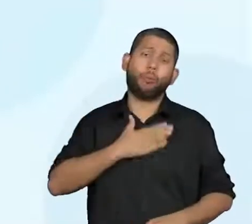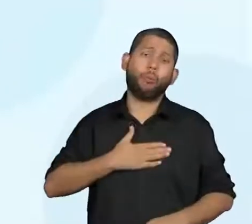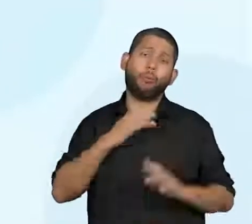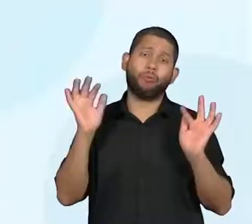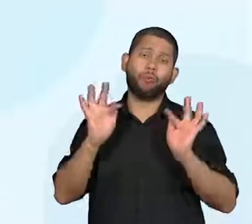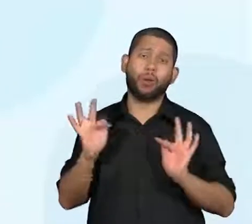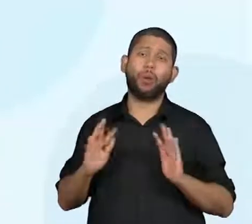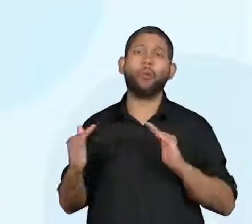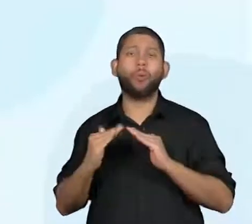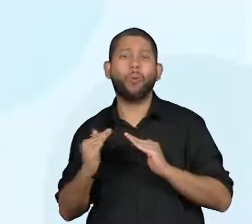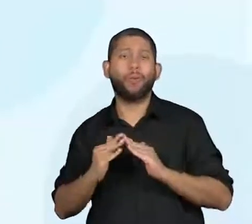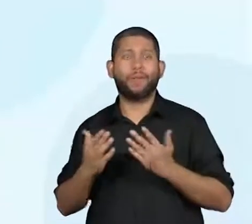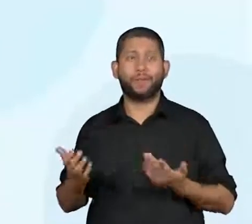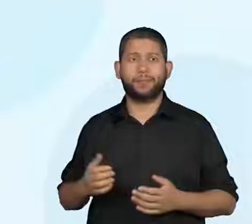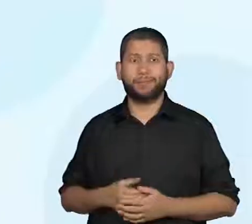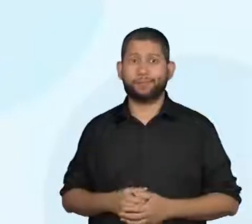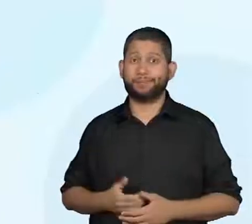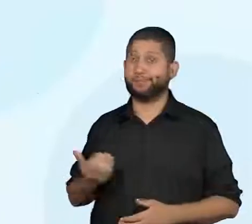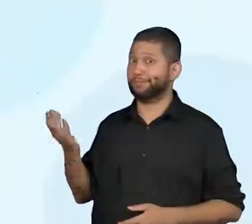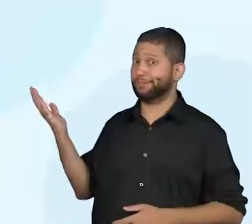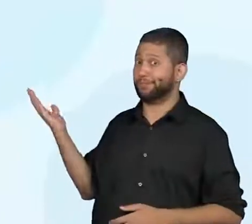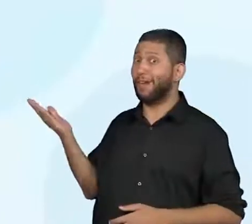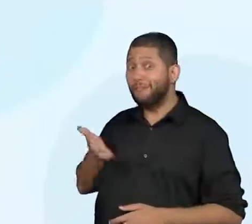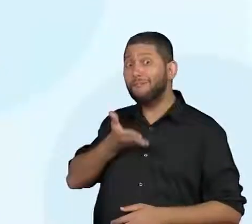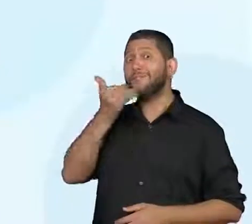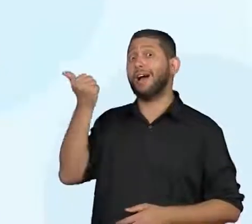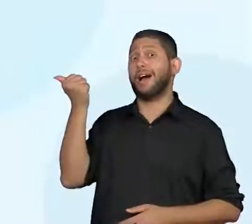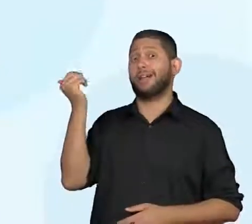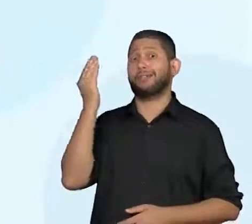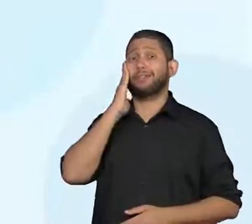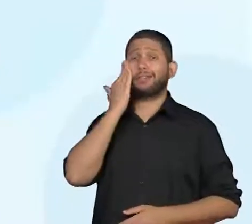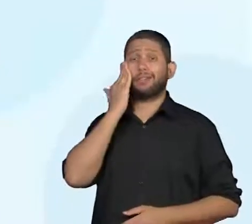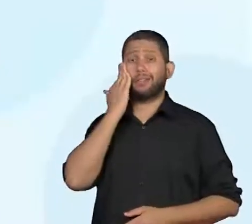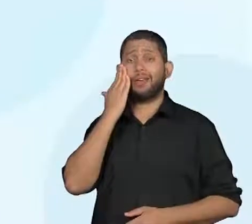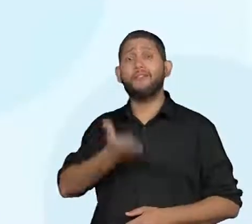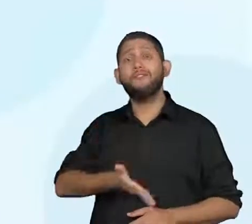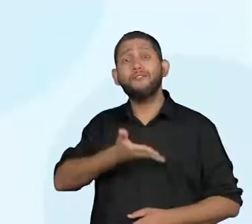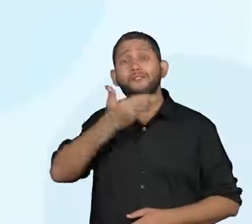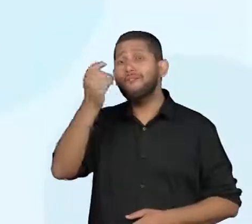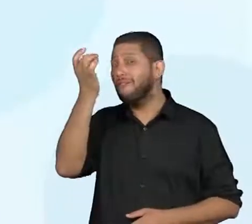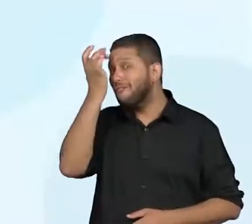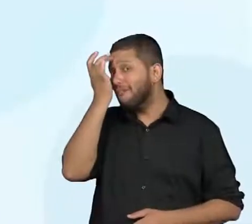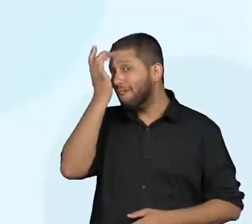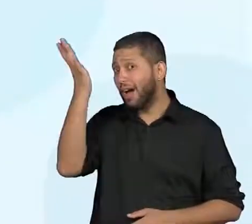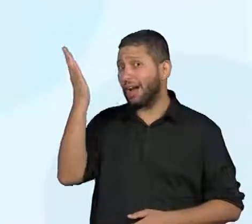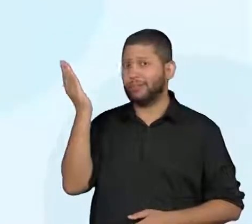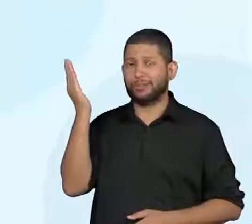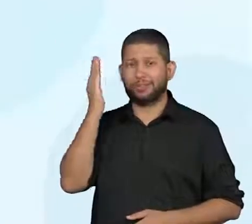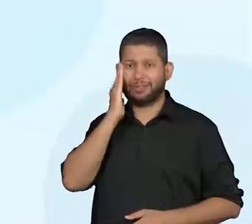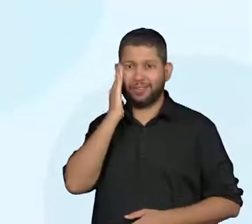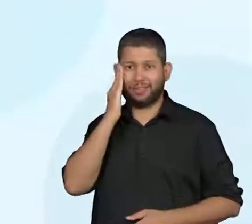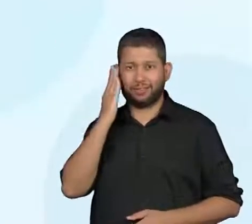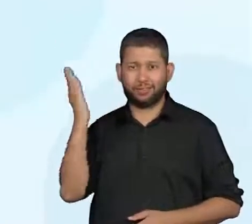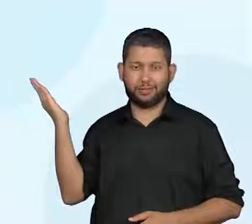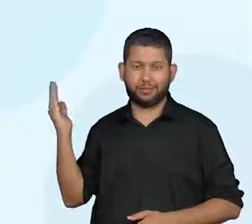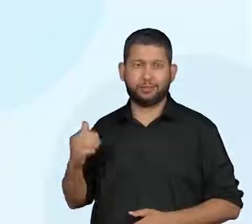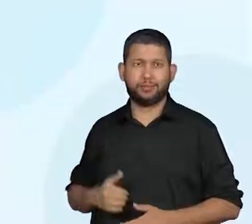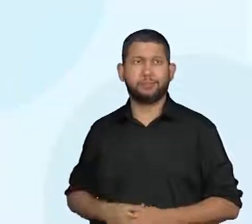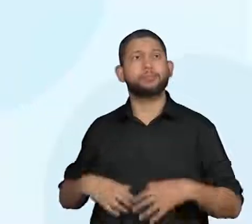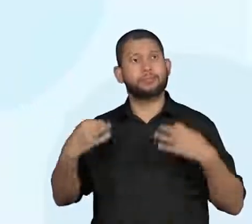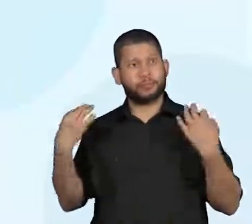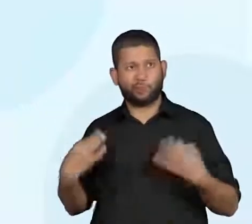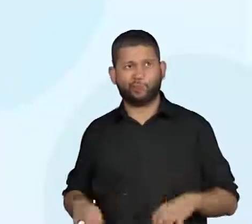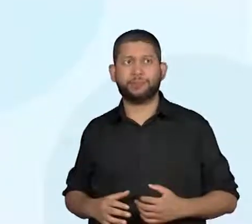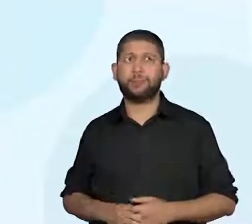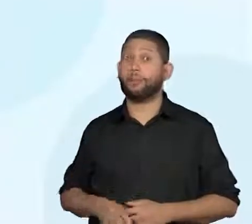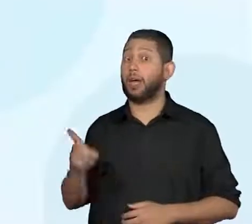E difícil de entender? Não. Fácil de entender. Agora ficou certa, mas